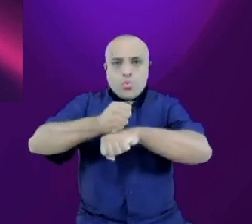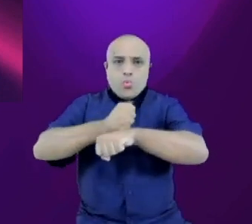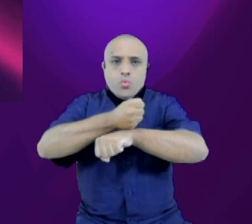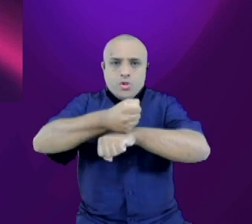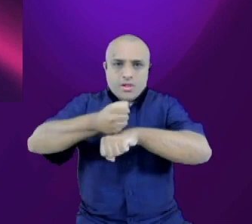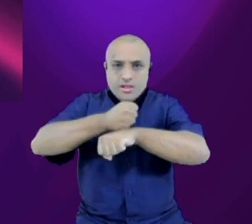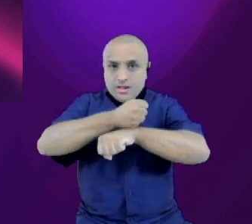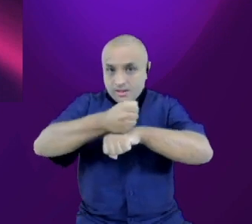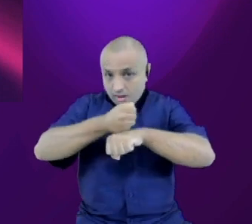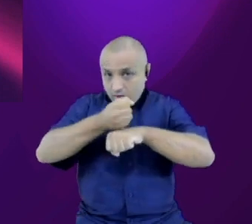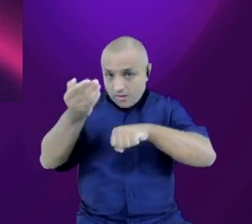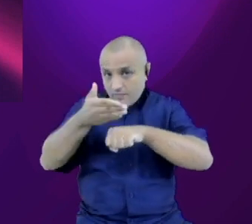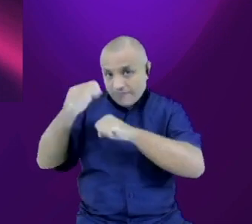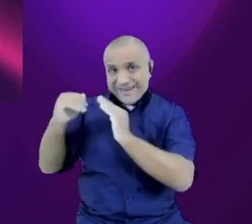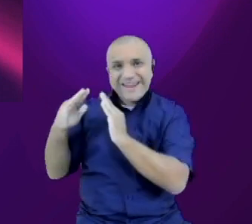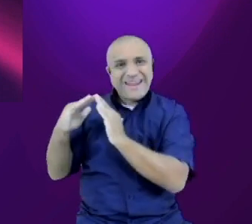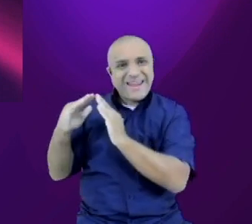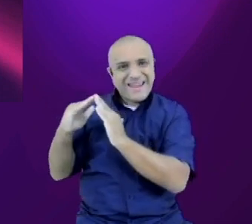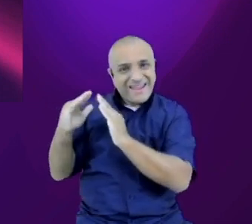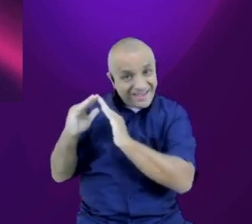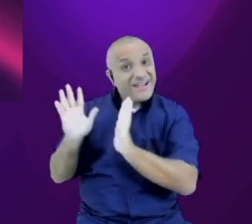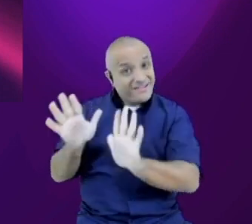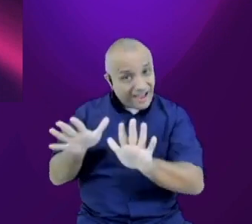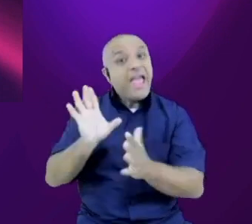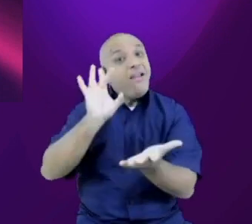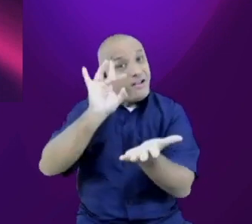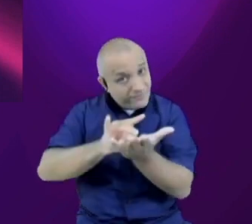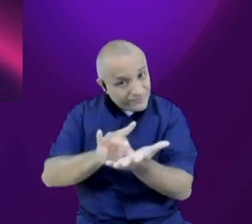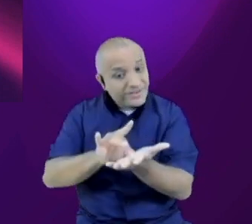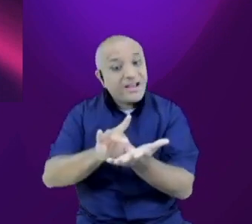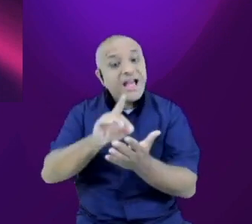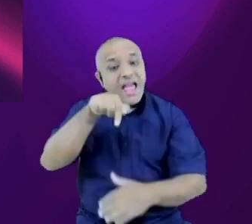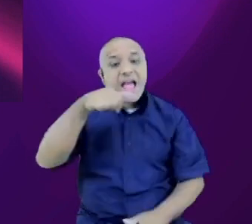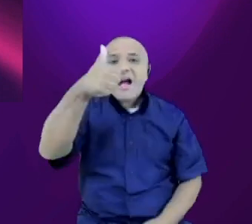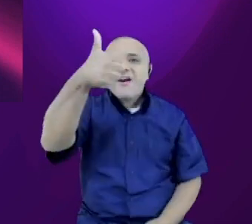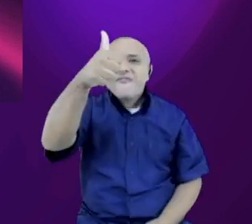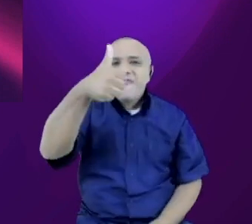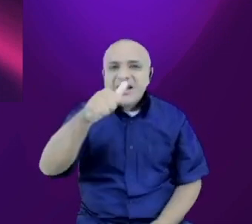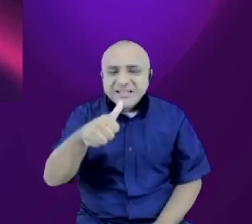hoje também, e é a avaliação, né,